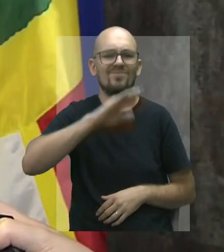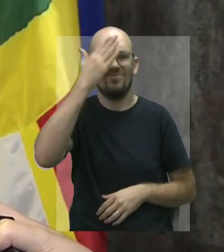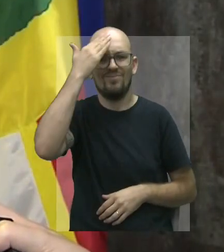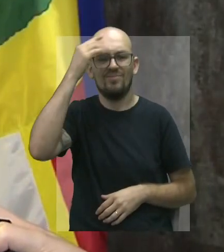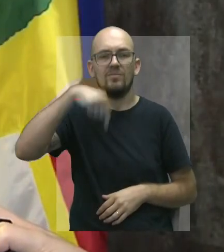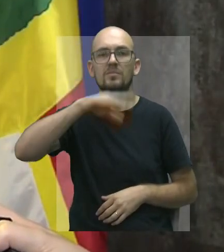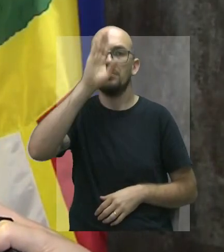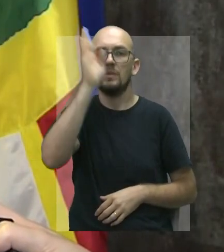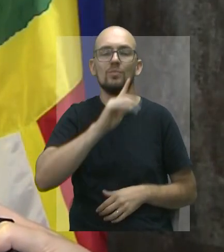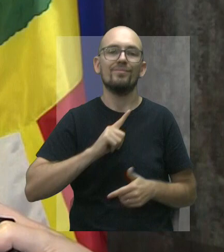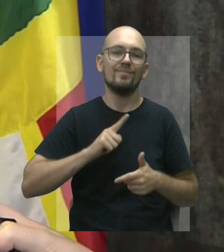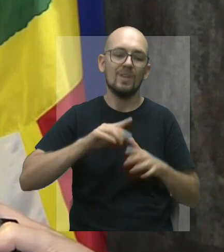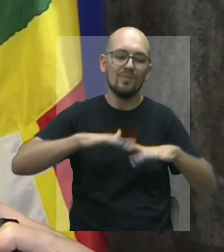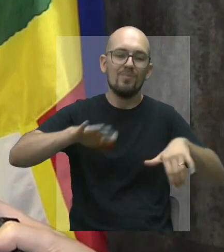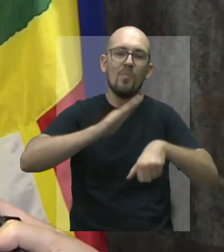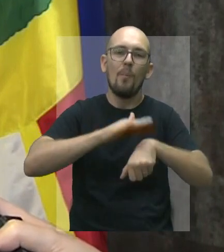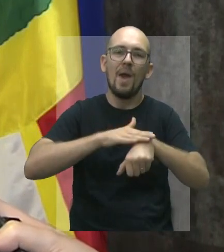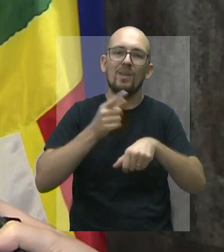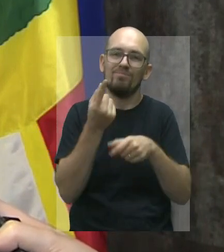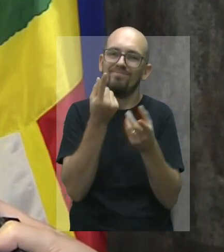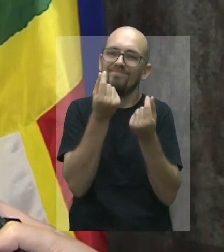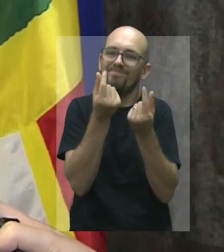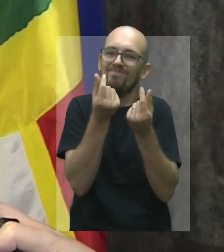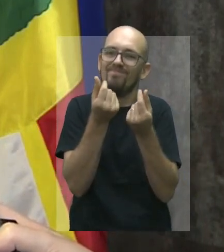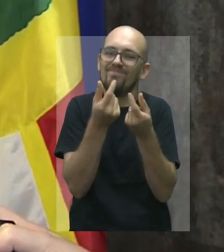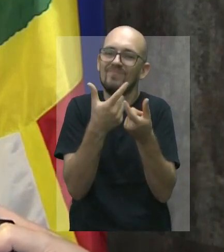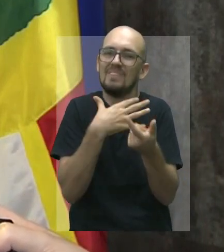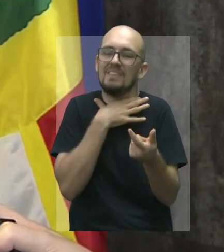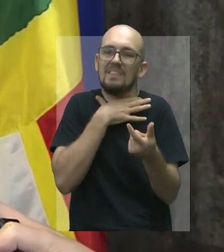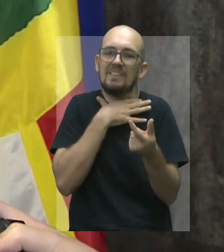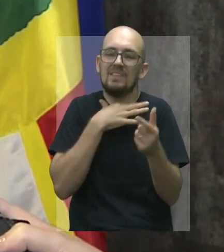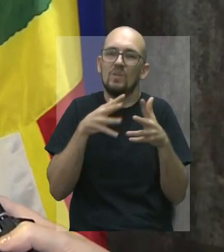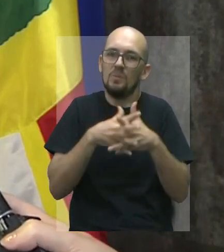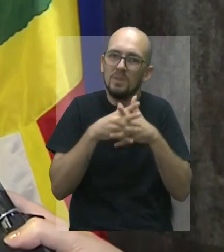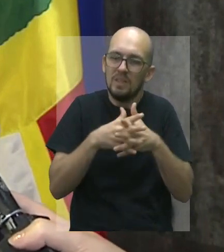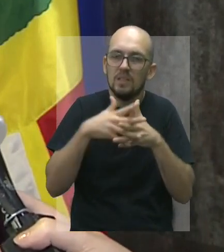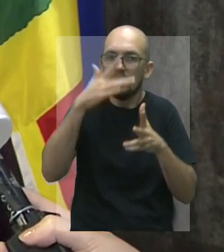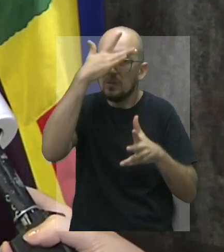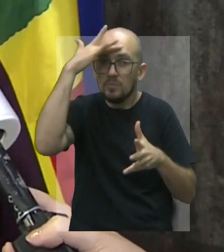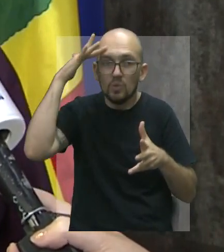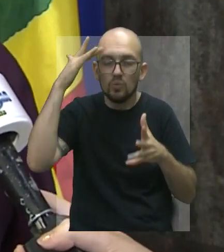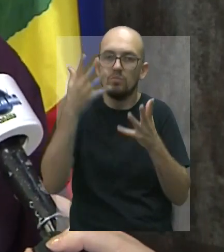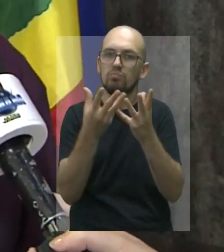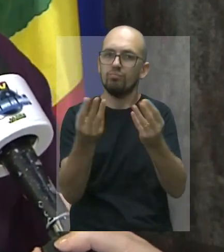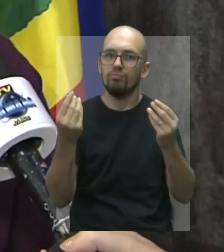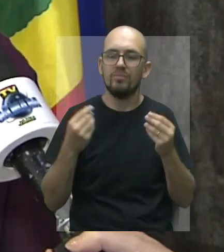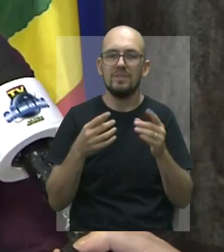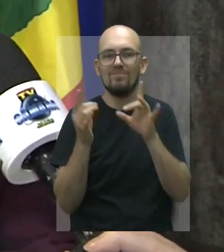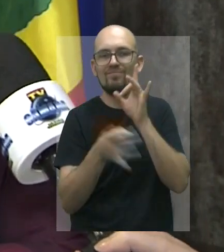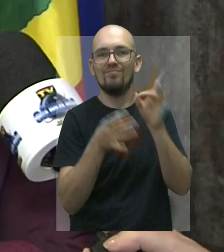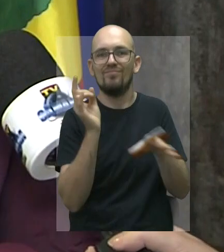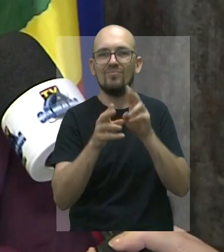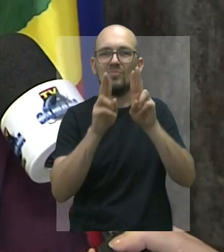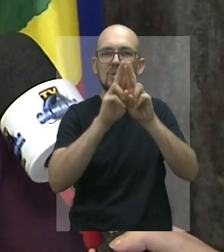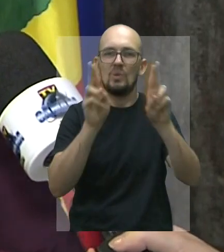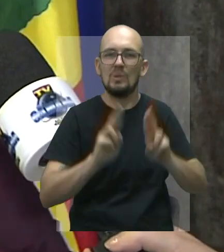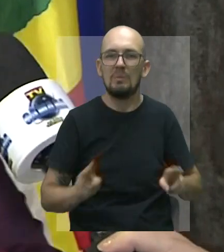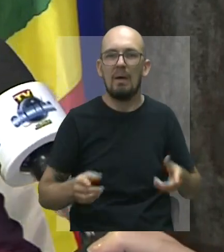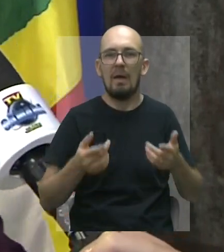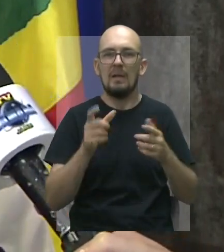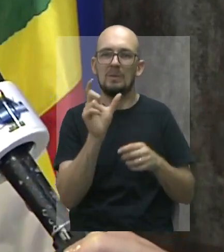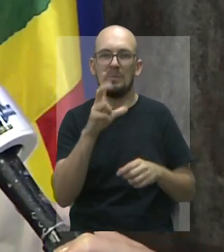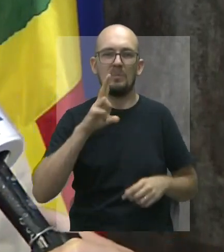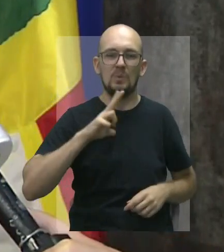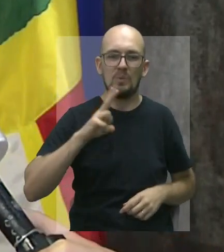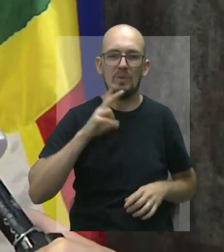situação financeira complicada, que muitas pessoas deixaram os planos de saúde privados ou de pagar